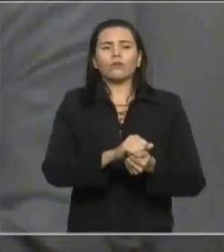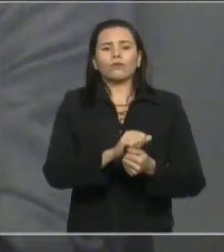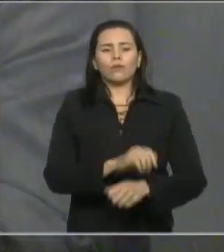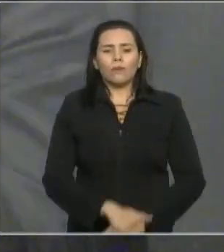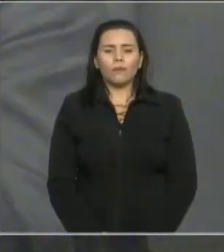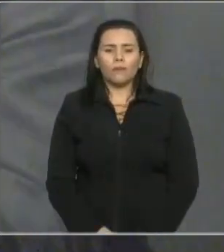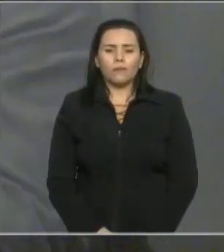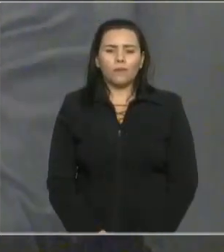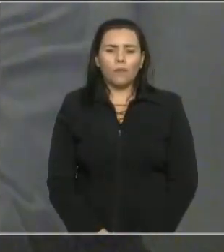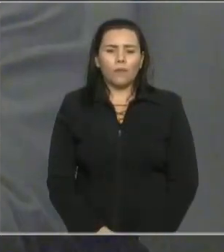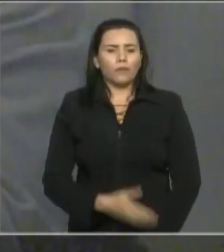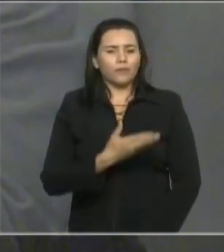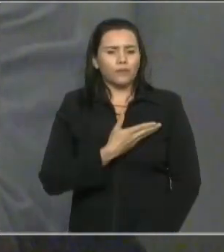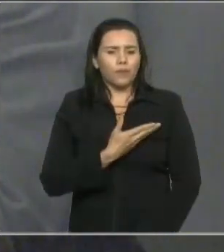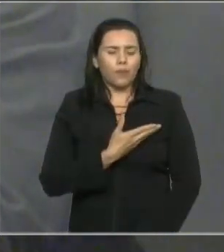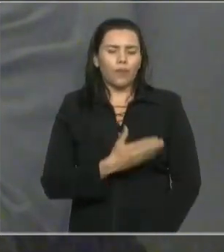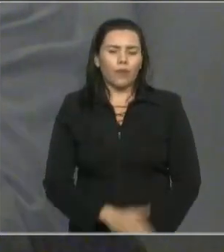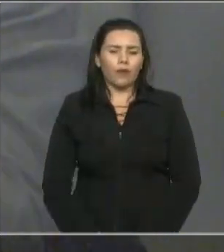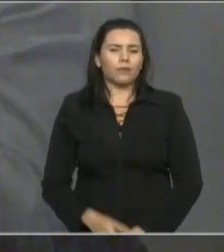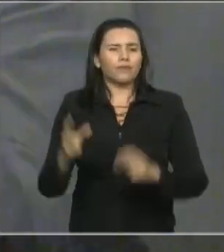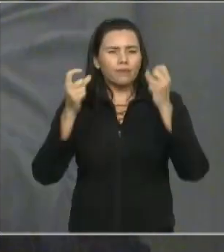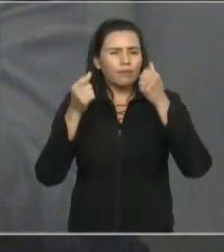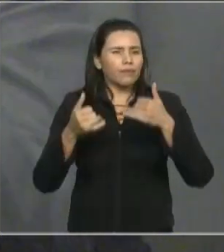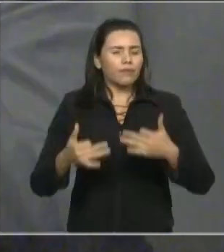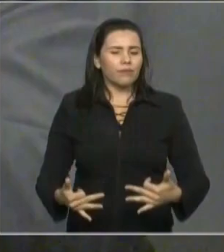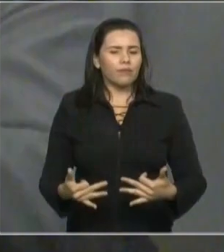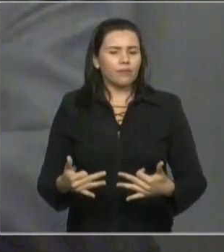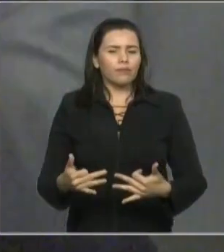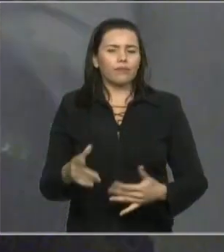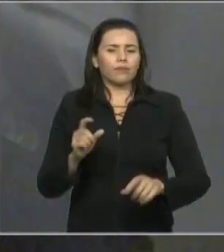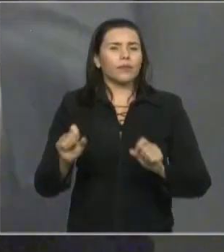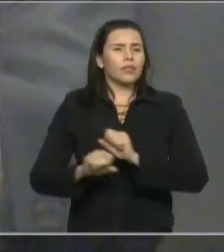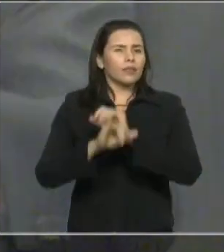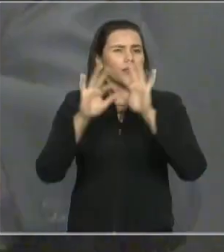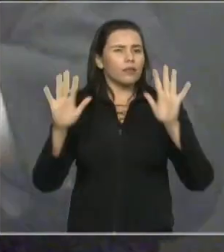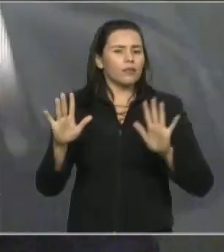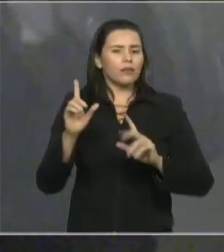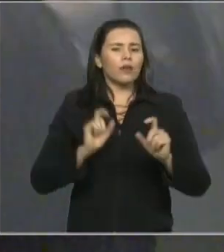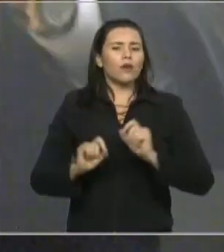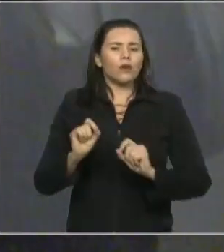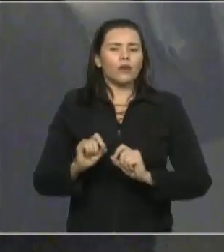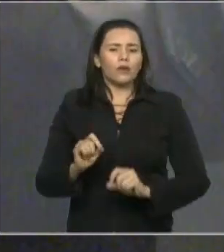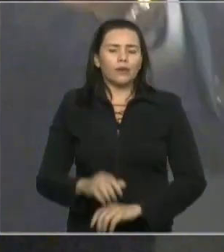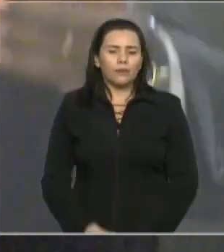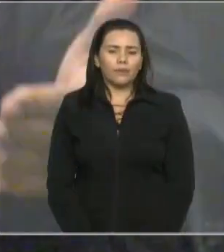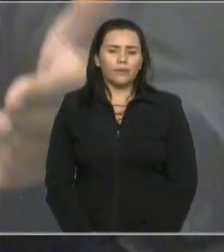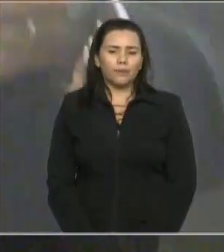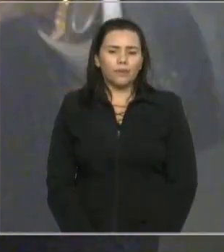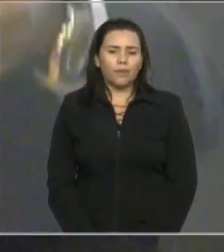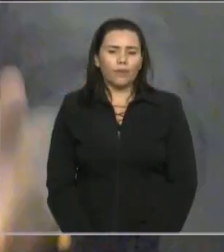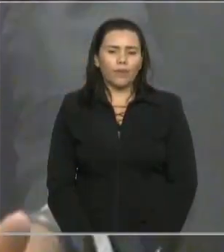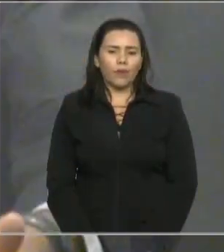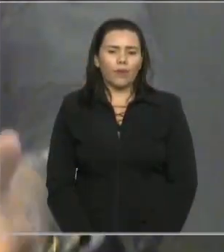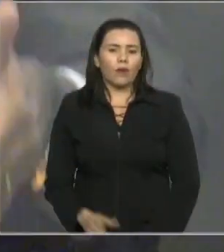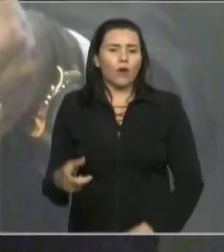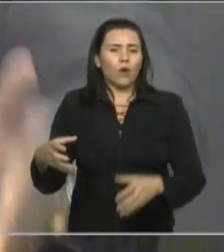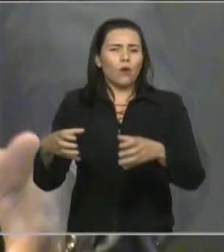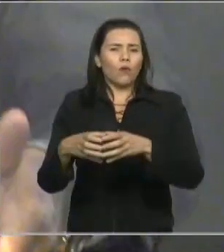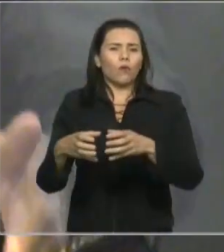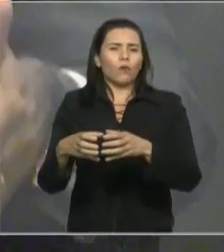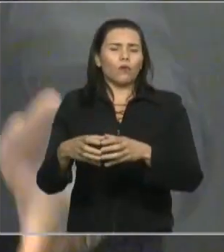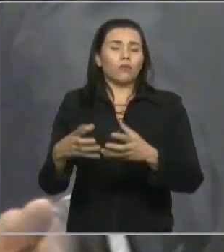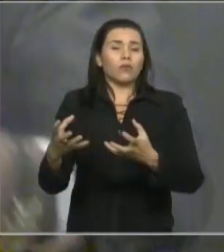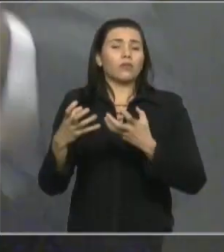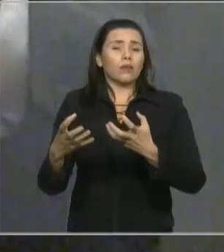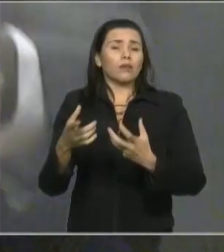colegas de colégio também, para fazer esclarecimento do que o outro lado pretende ganhar, tendo um sócio do